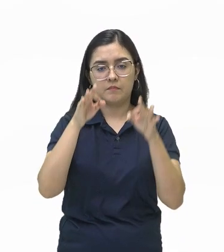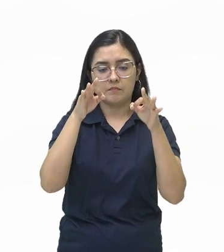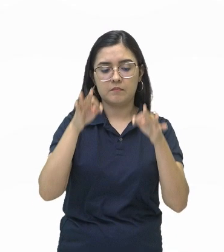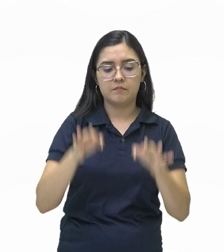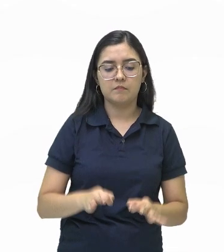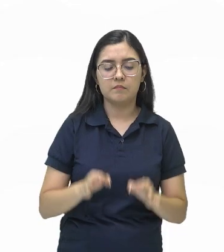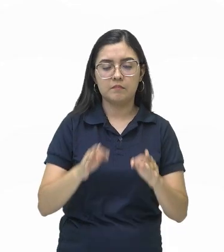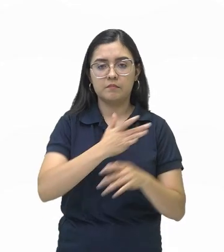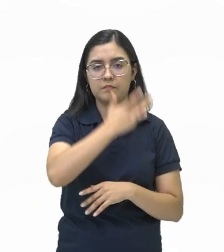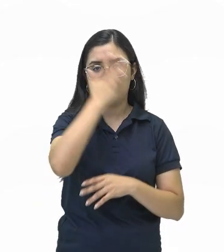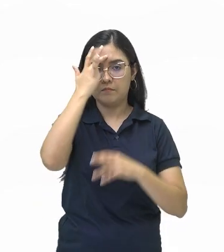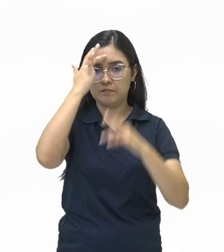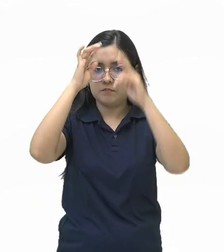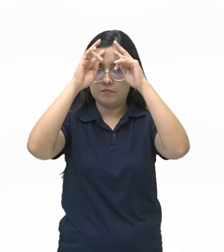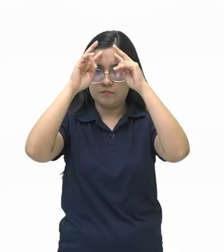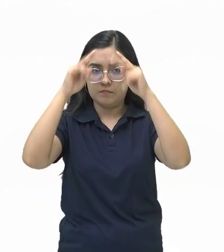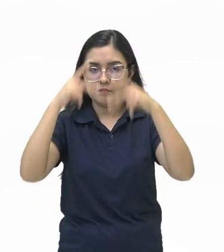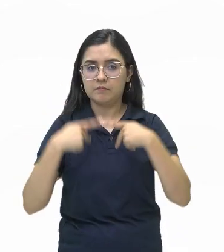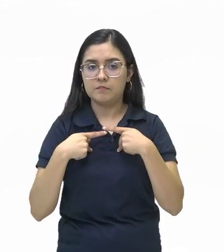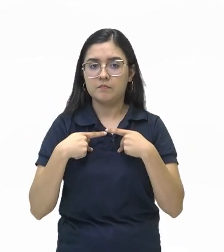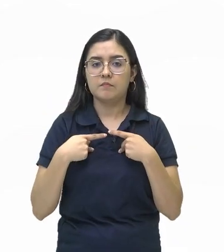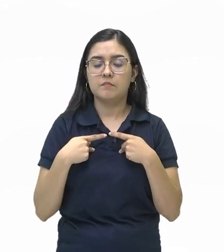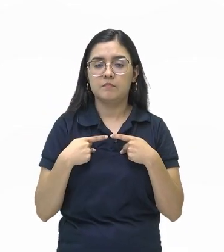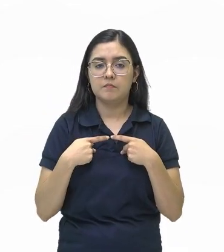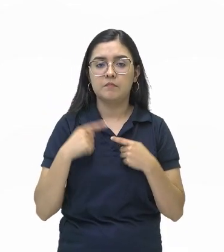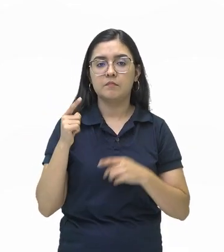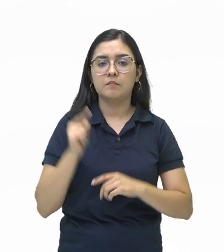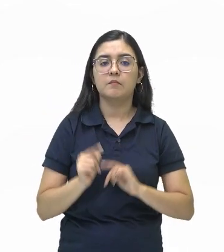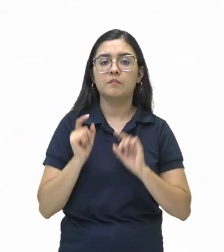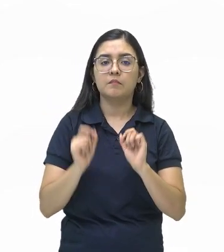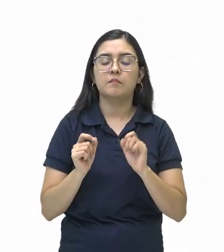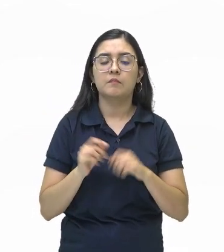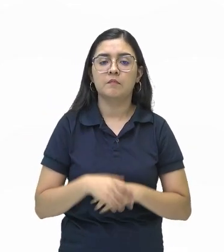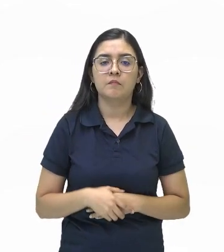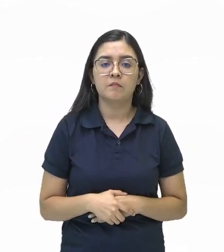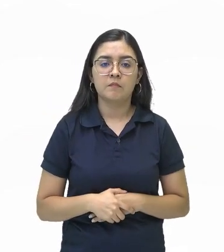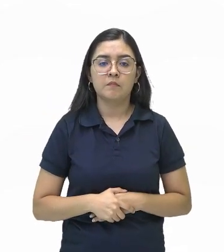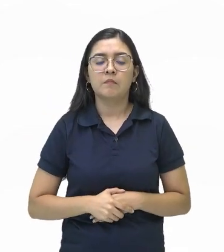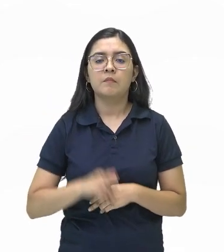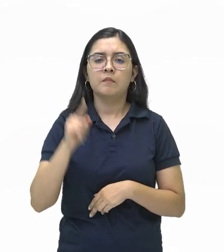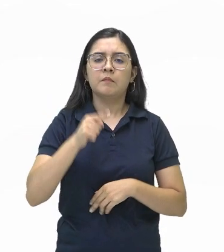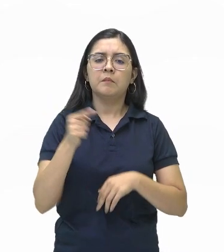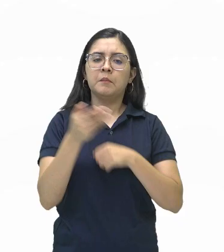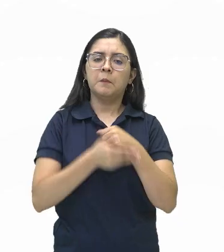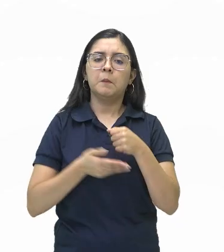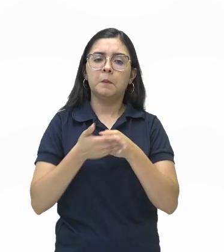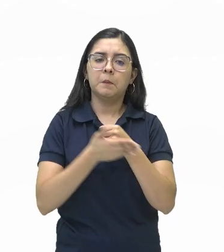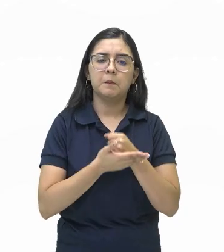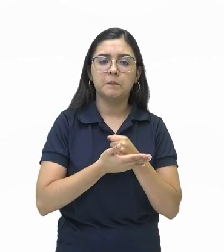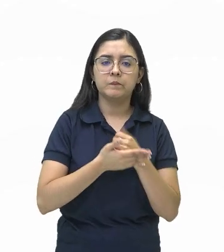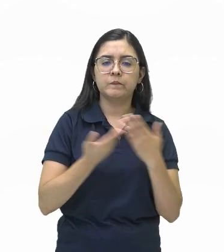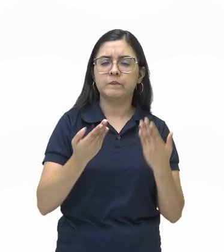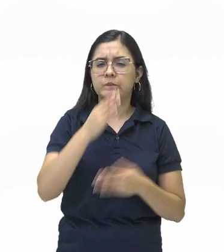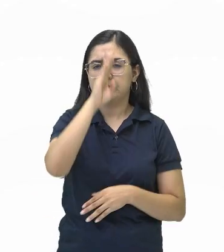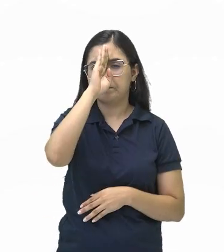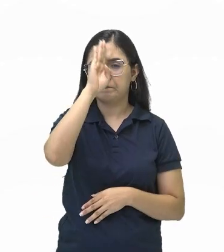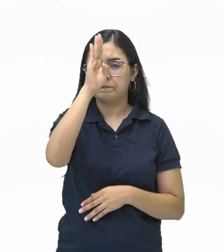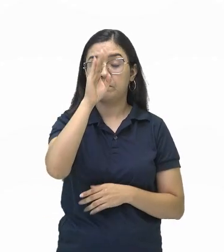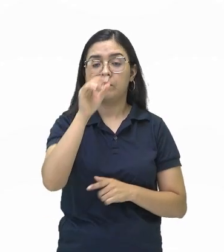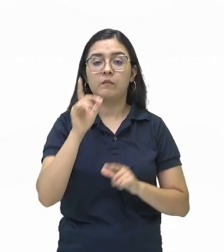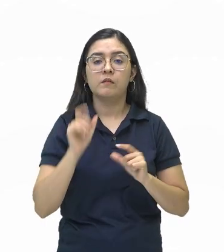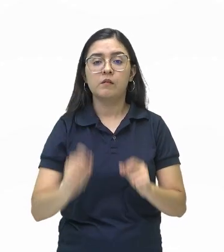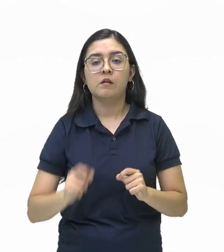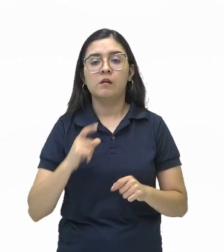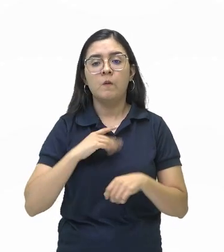pessoa humana se apresenta como um dos fundamentos primários da